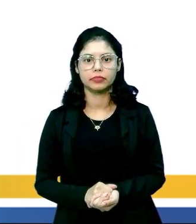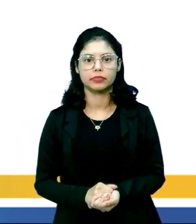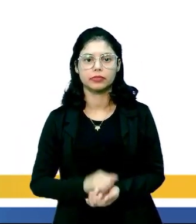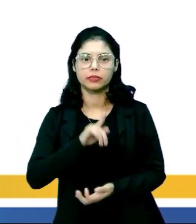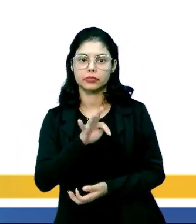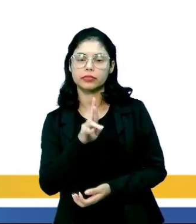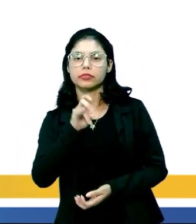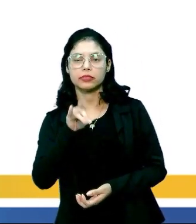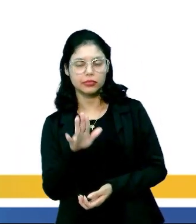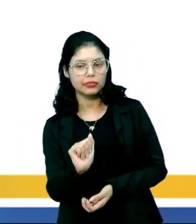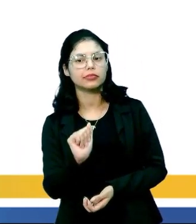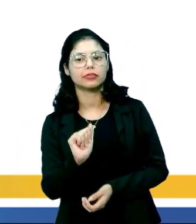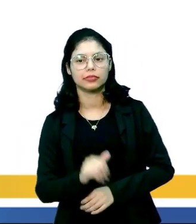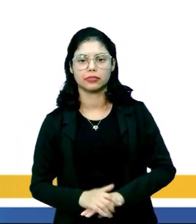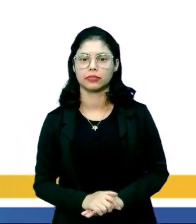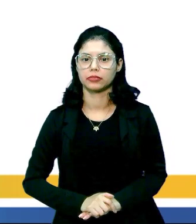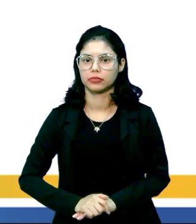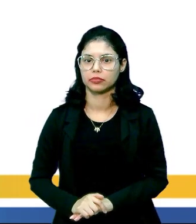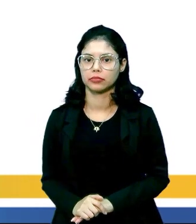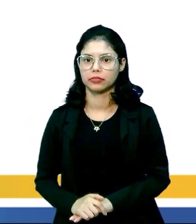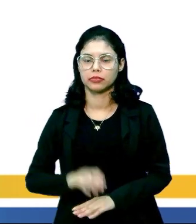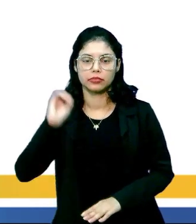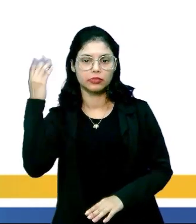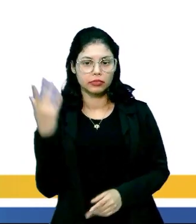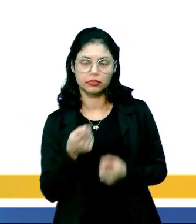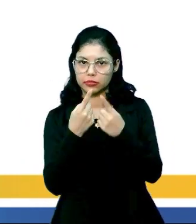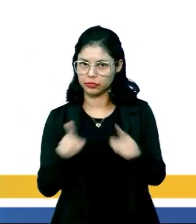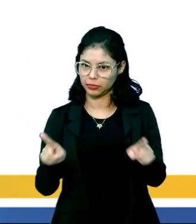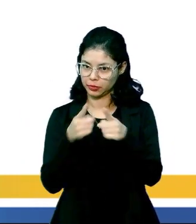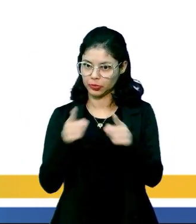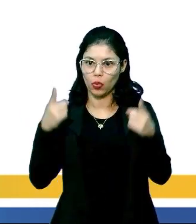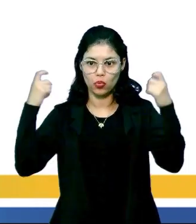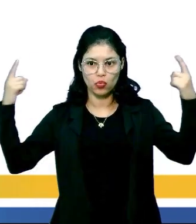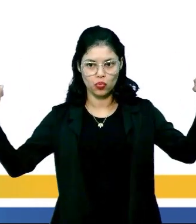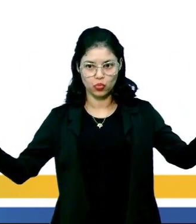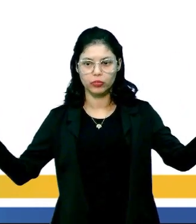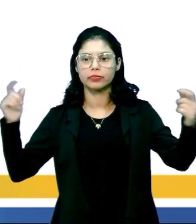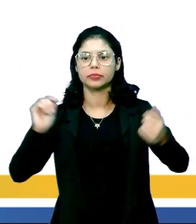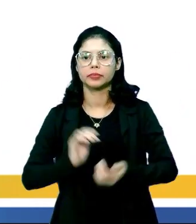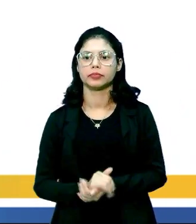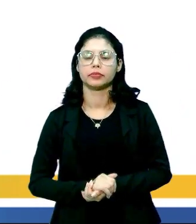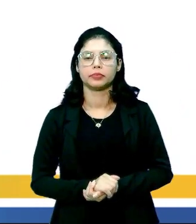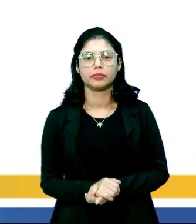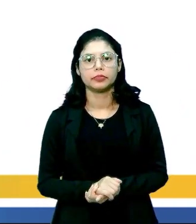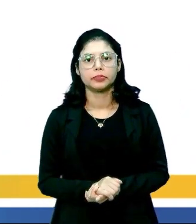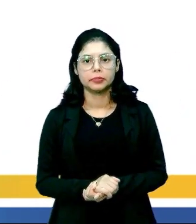dizer música eletrônica no caso aí ele toca né música eletrônica